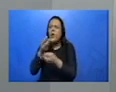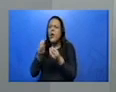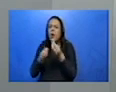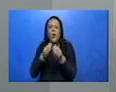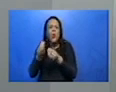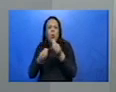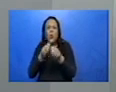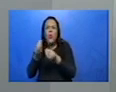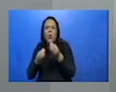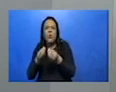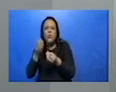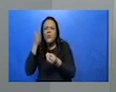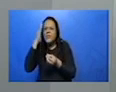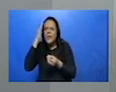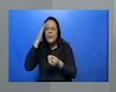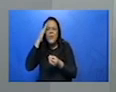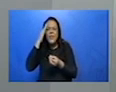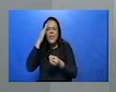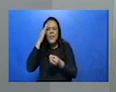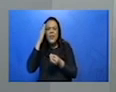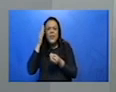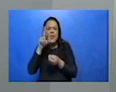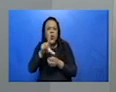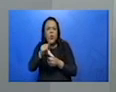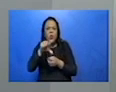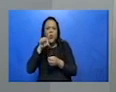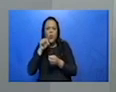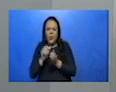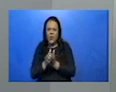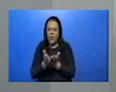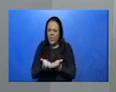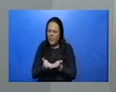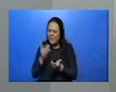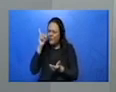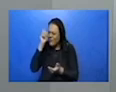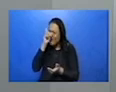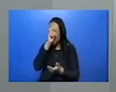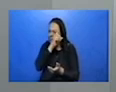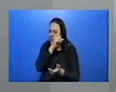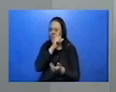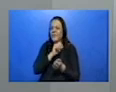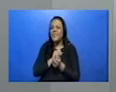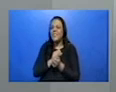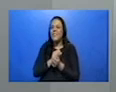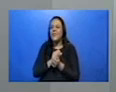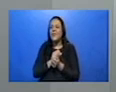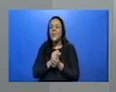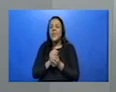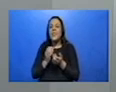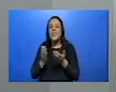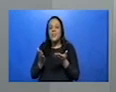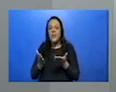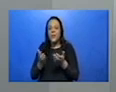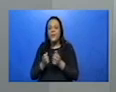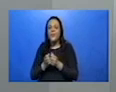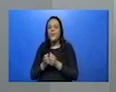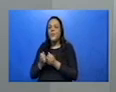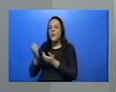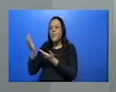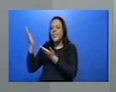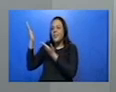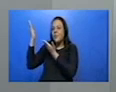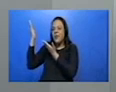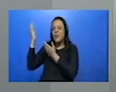vai escolher um livro entre tantos? Não é difícil, certo? Olha só, essas aqui são imagens